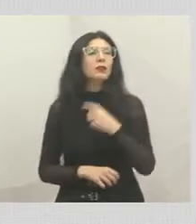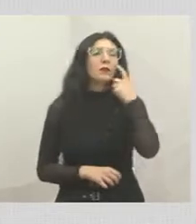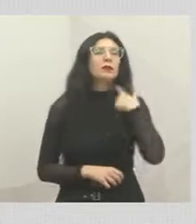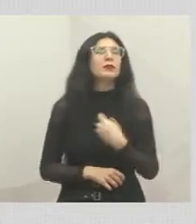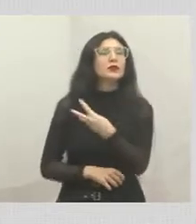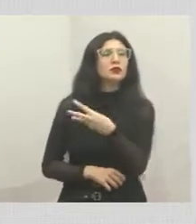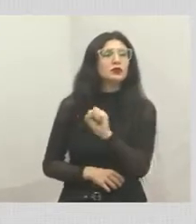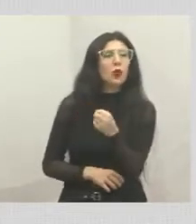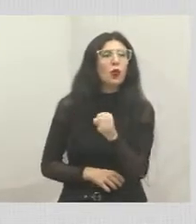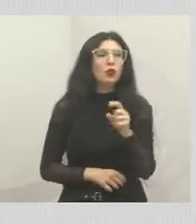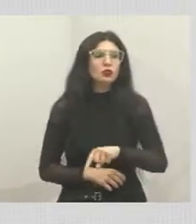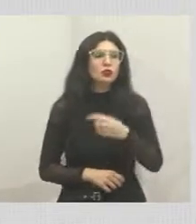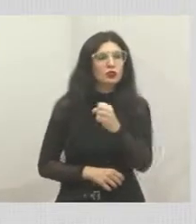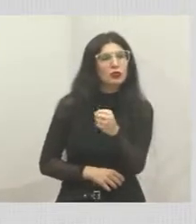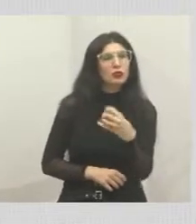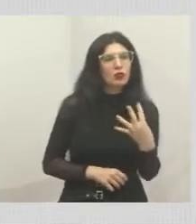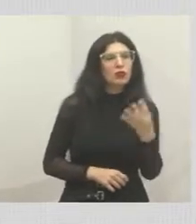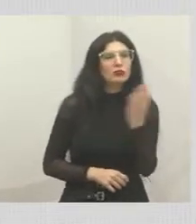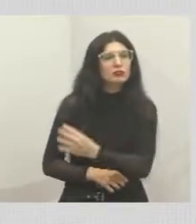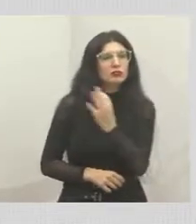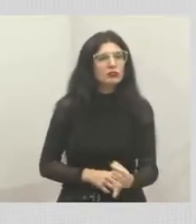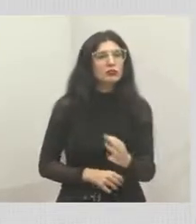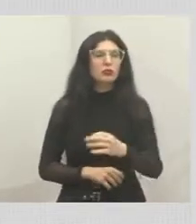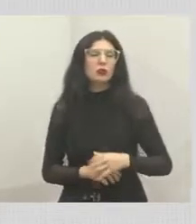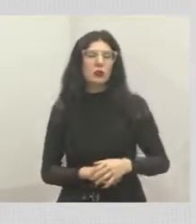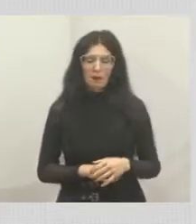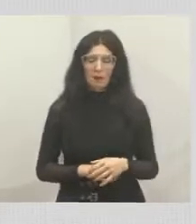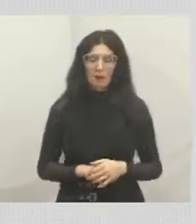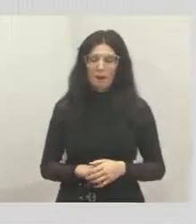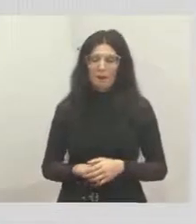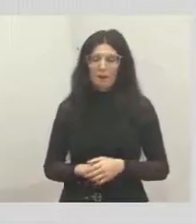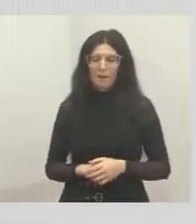38,84% da receita corrente líquida.